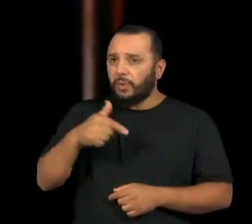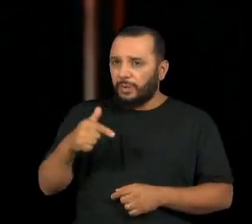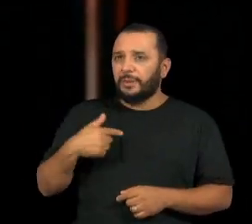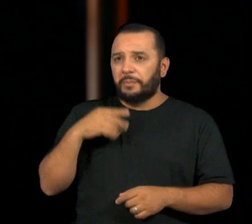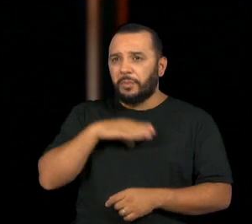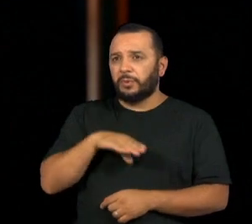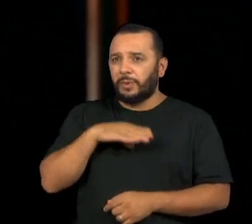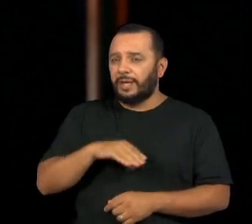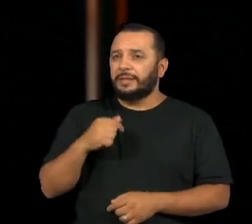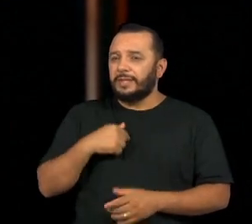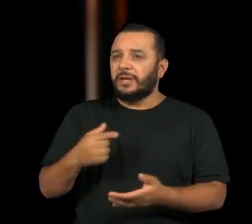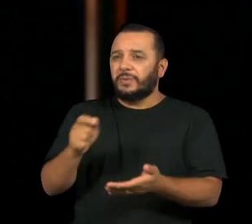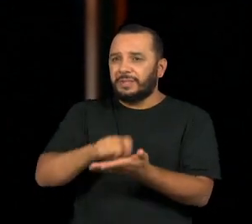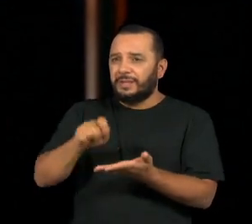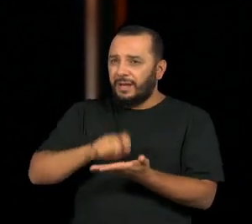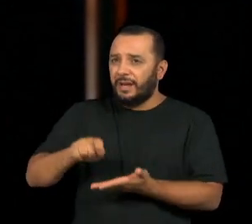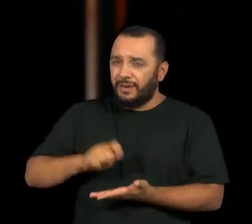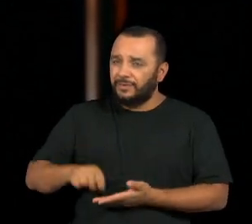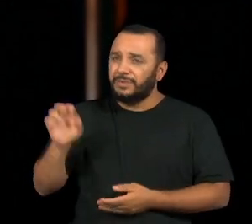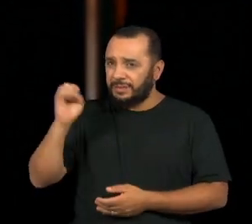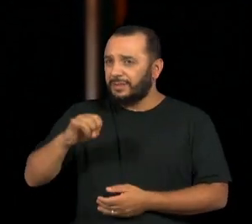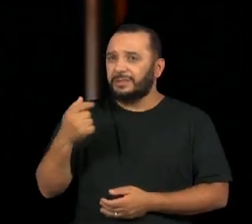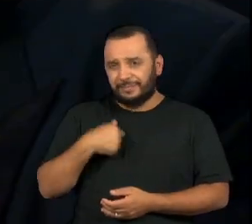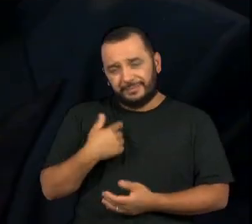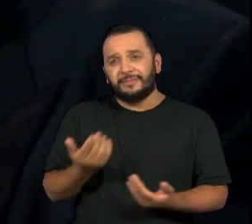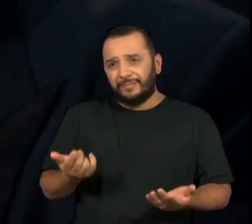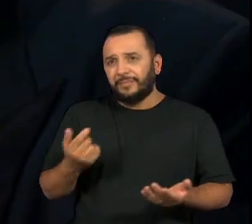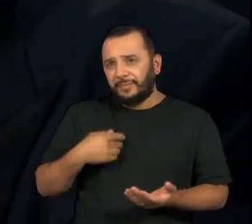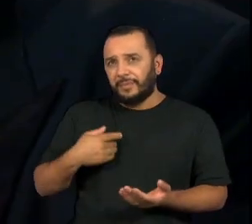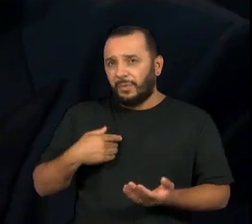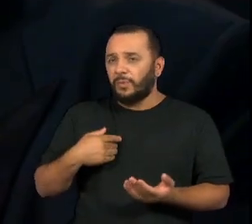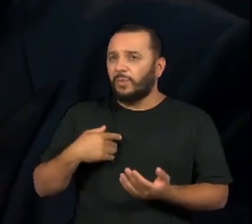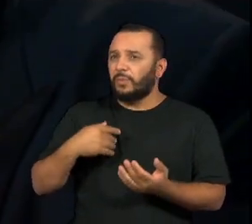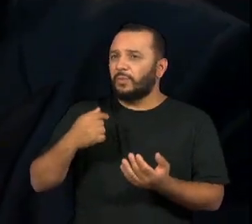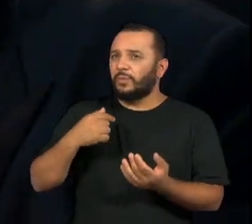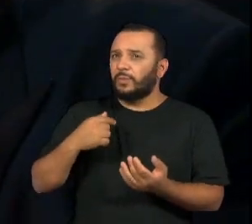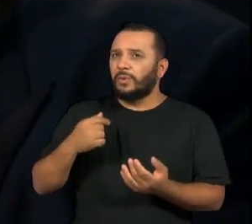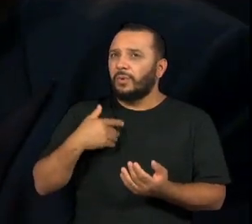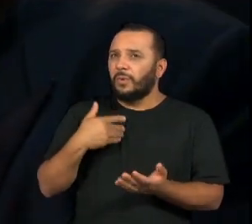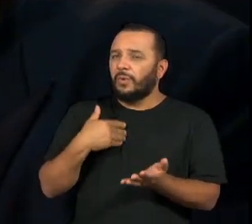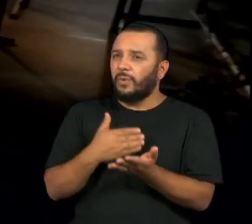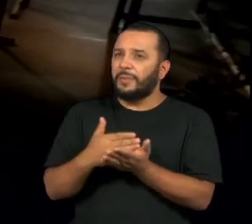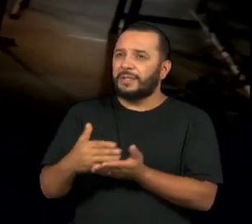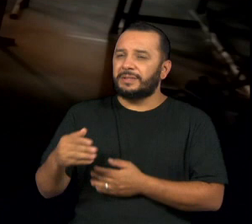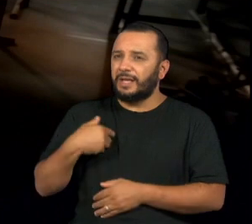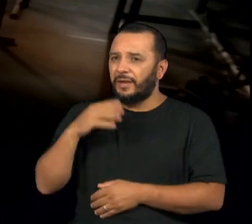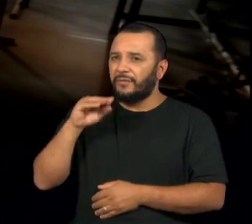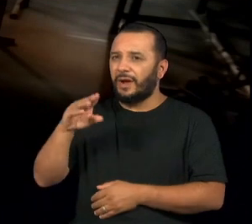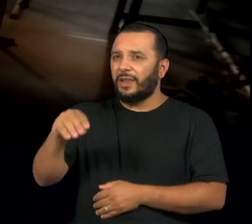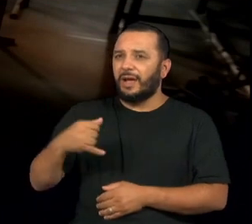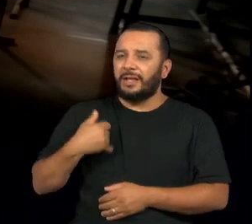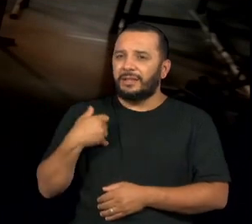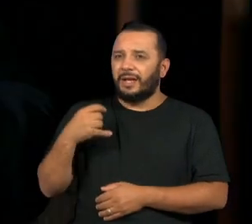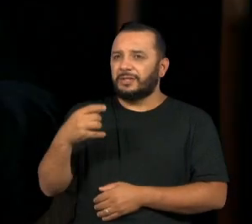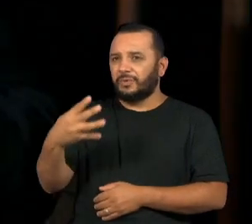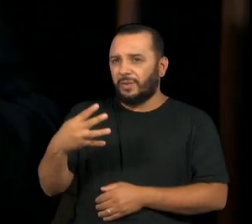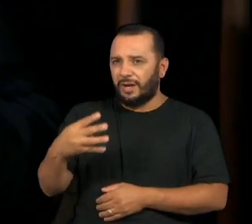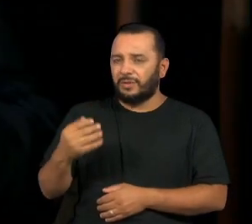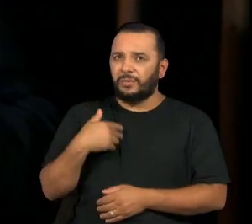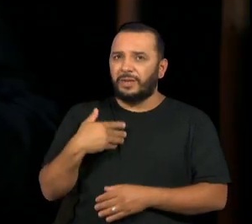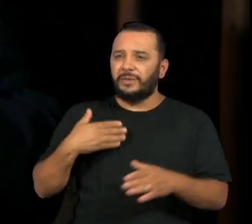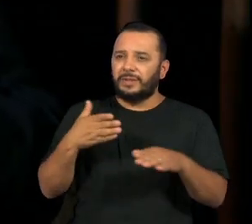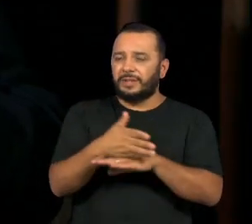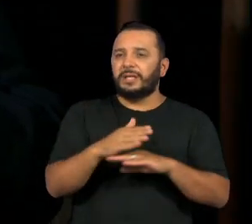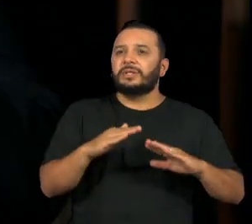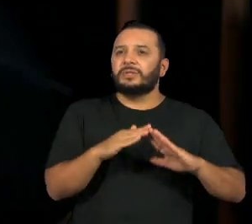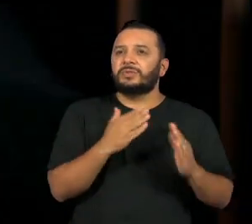é porque tem uma esfera muito louca comigo né eu eu comecei a falar com quatro anos o dia que meu pai me colocou na escolinha de